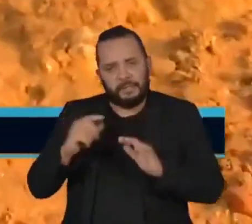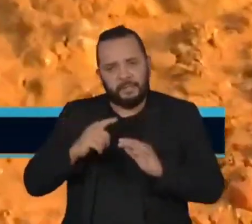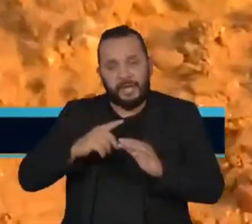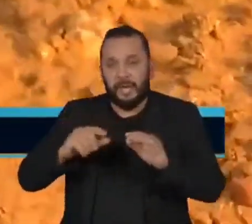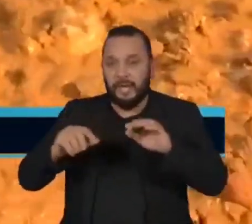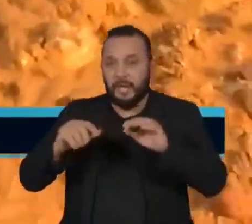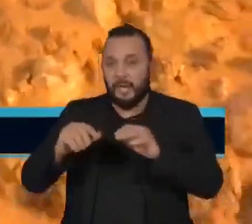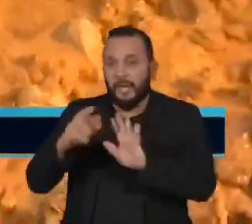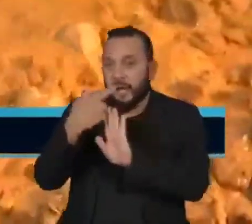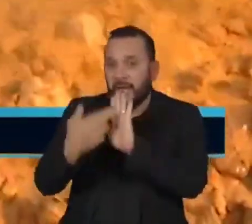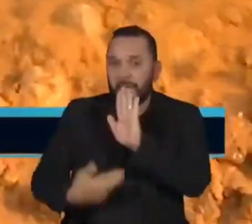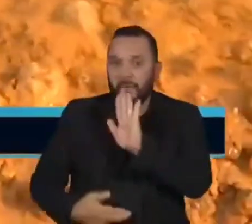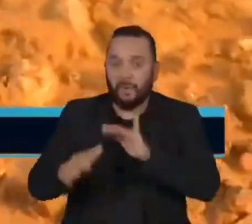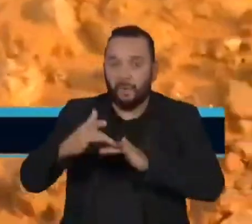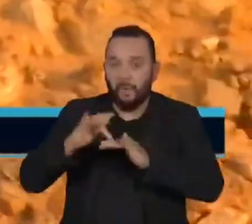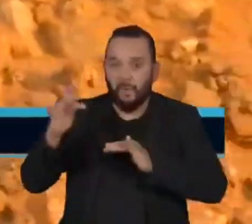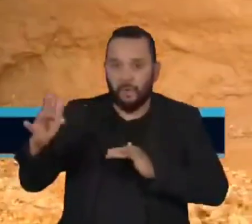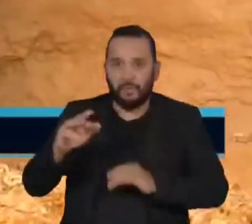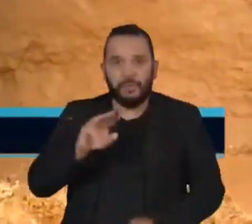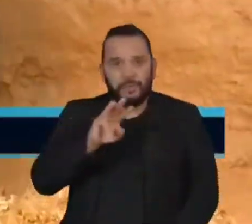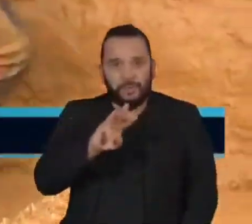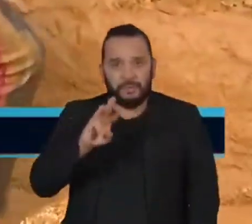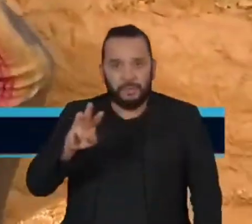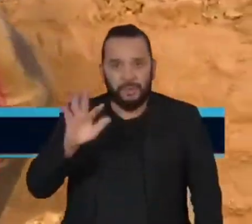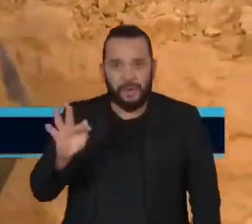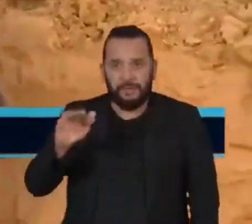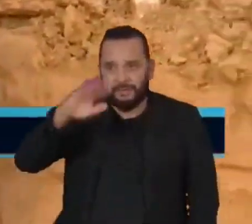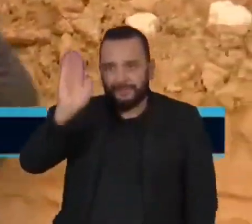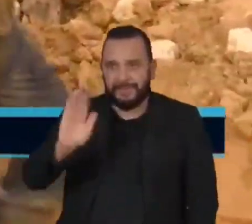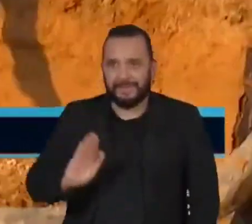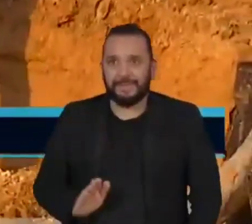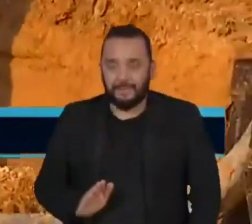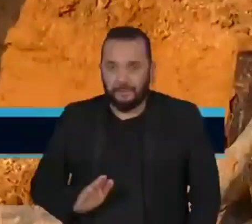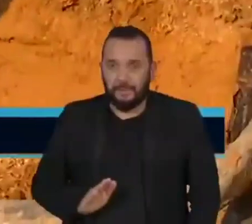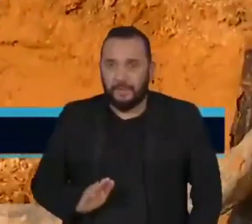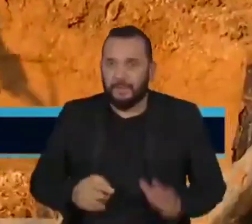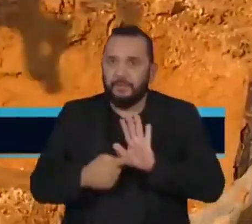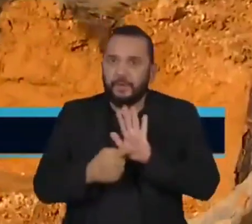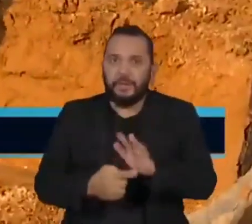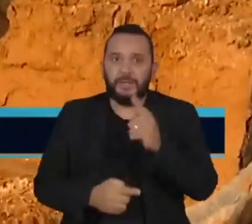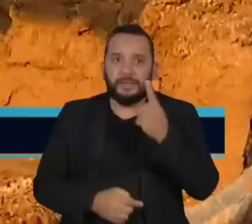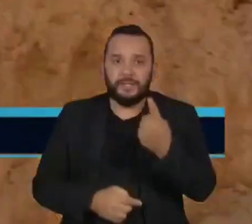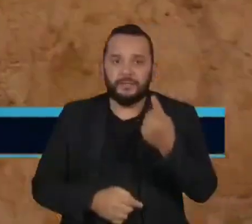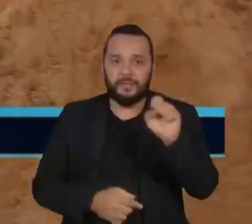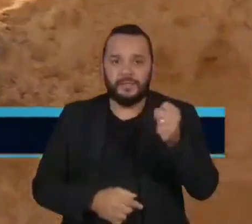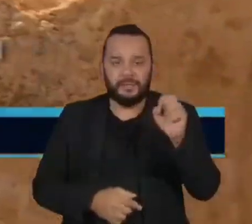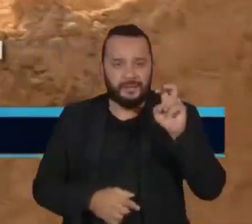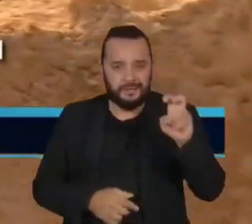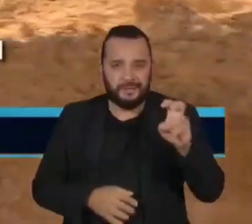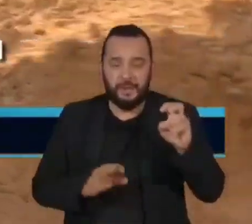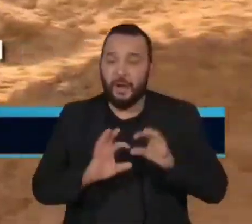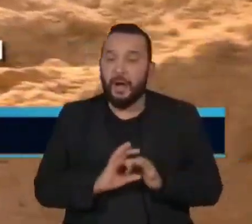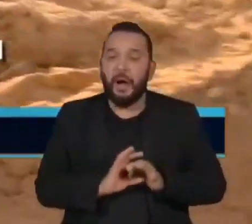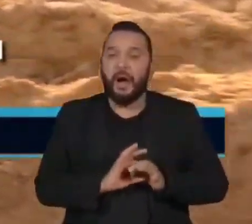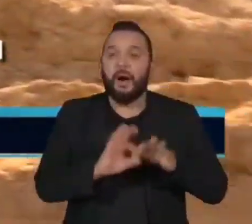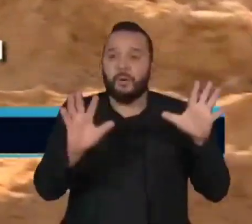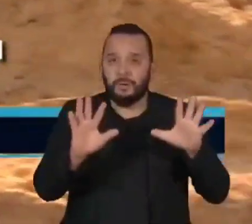não governamental WWF Brasil, apenas 185 autorizações, ou